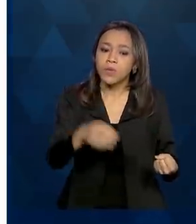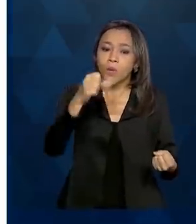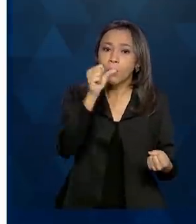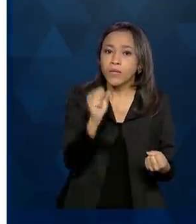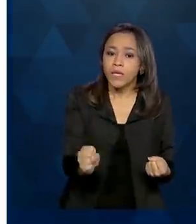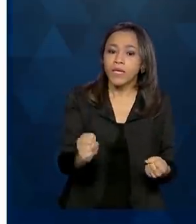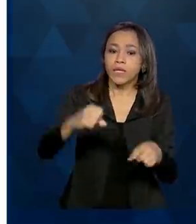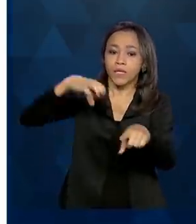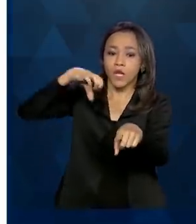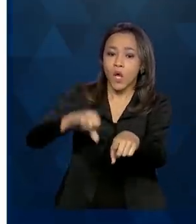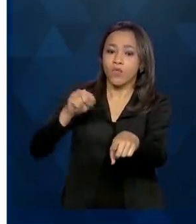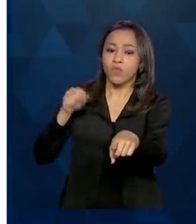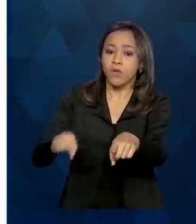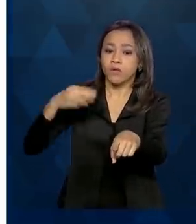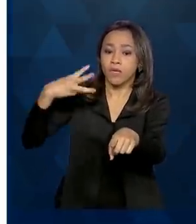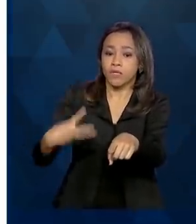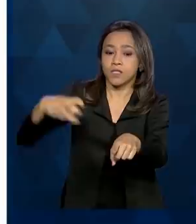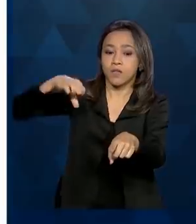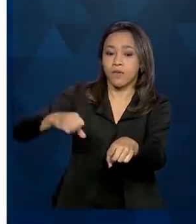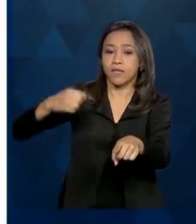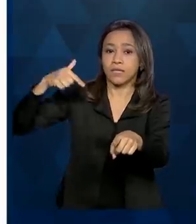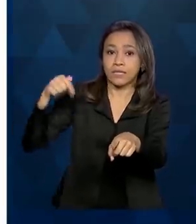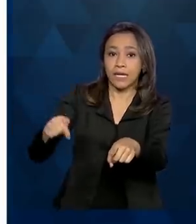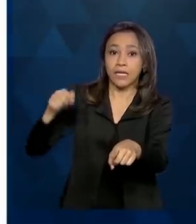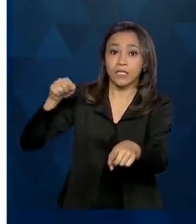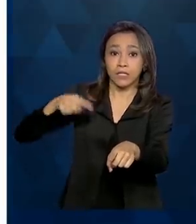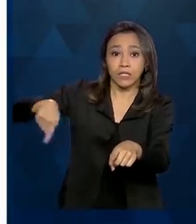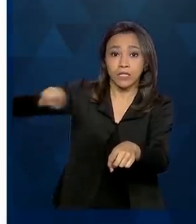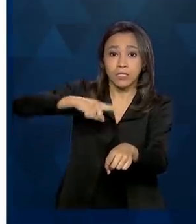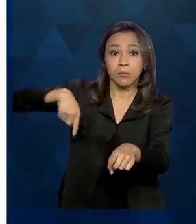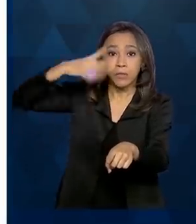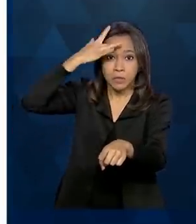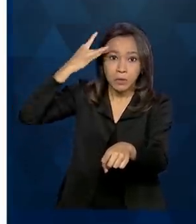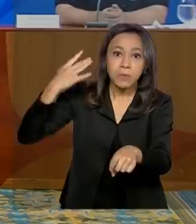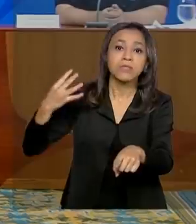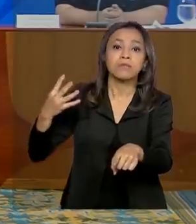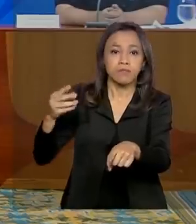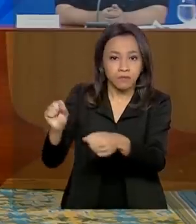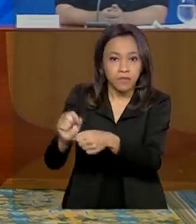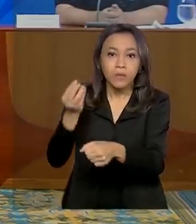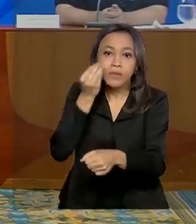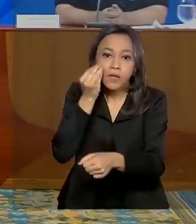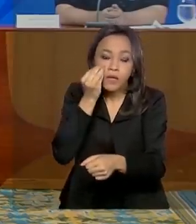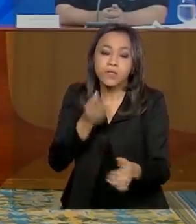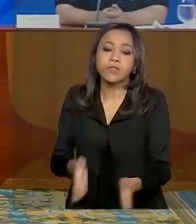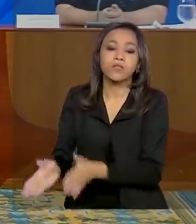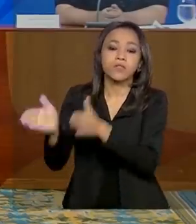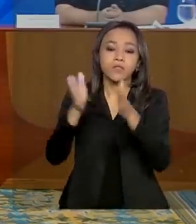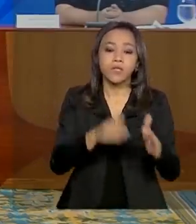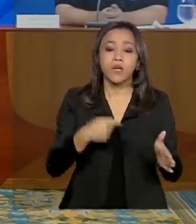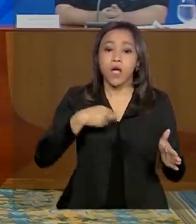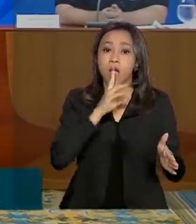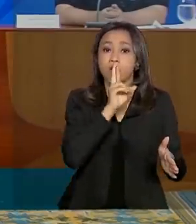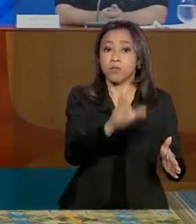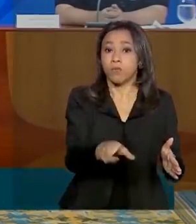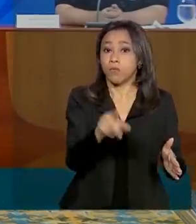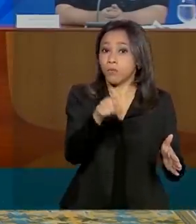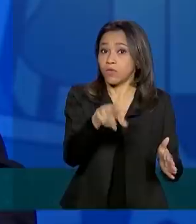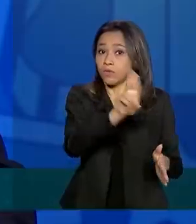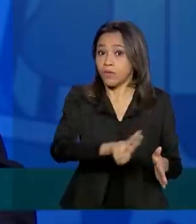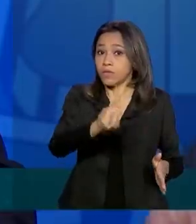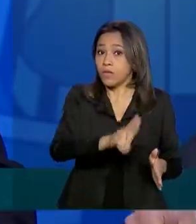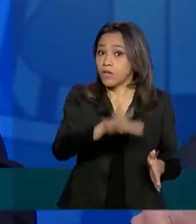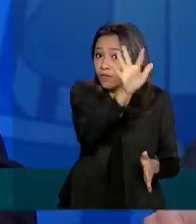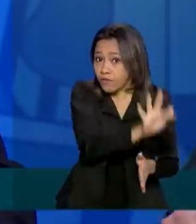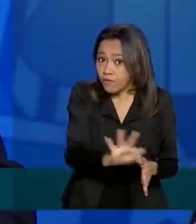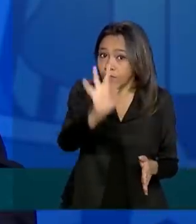.397 pessoas com teste para o coronavírus. O resultado que a Universidade Federal de Pelotas nos traz é